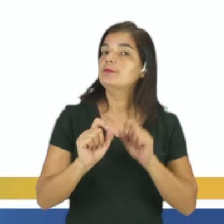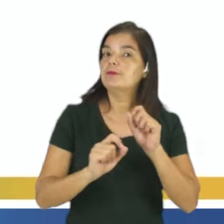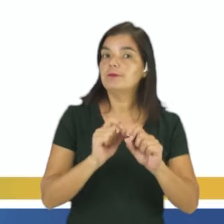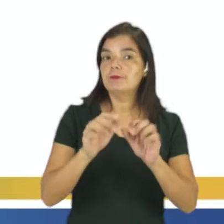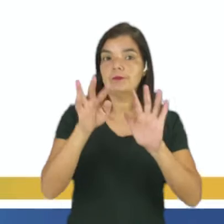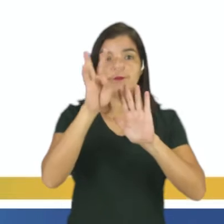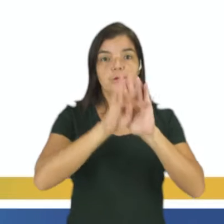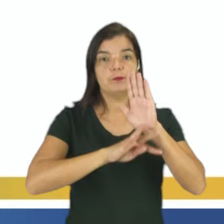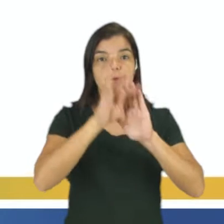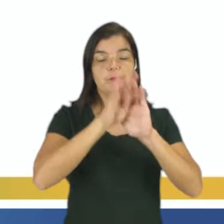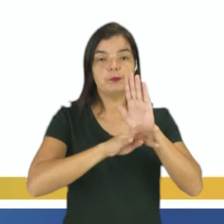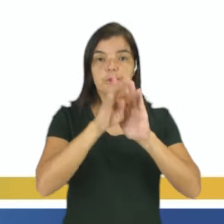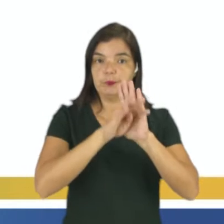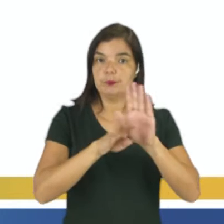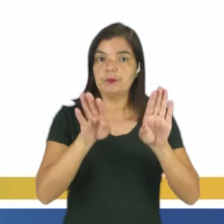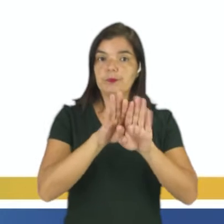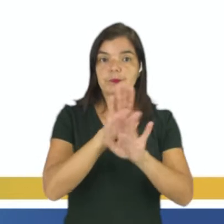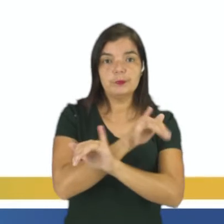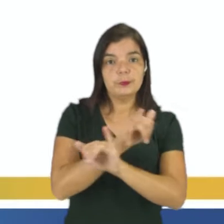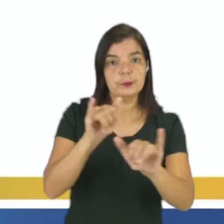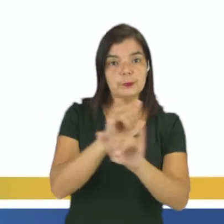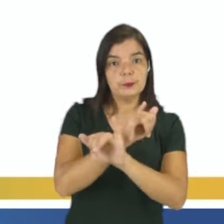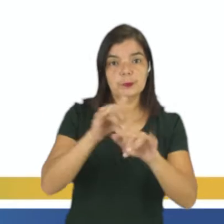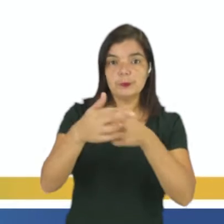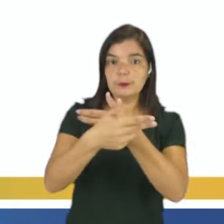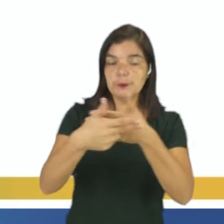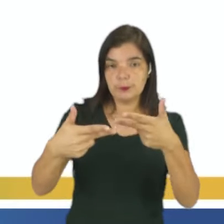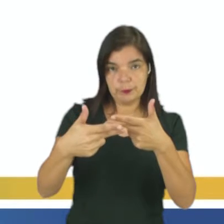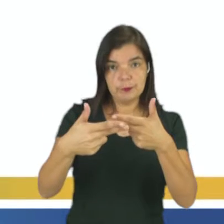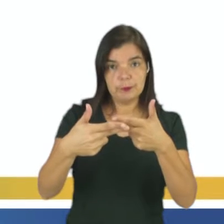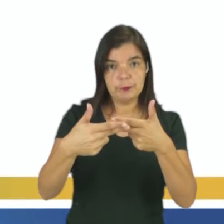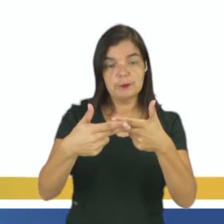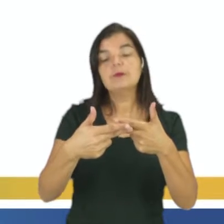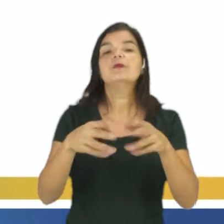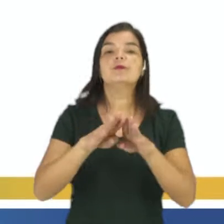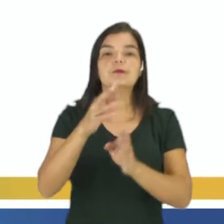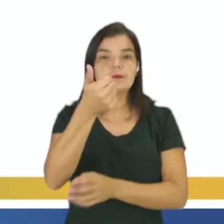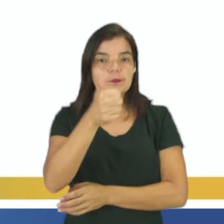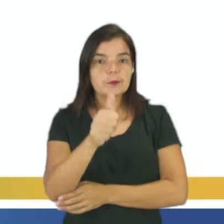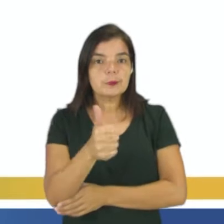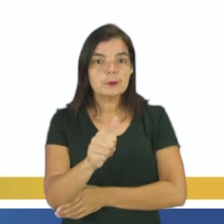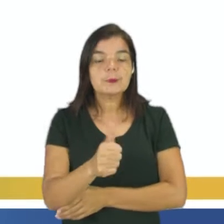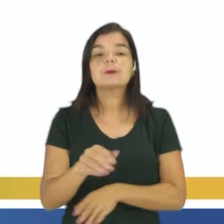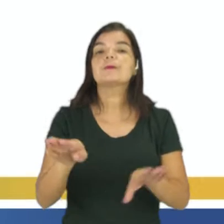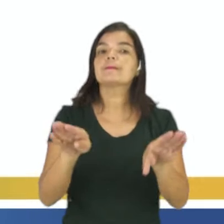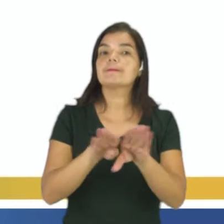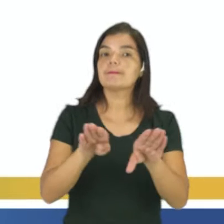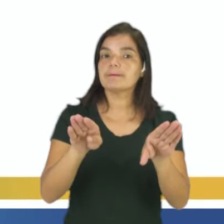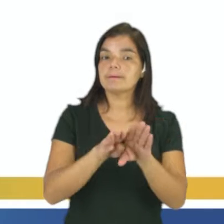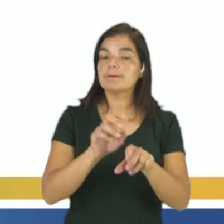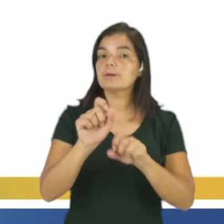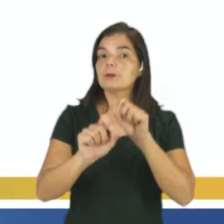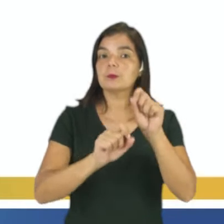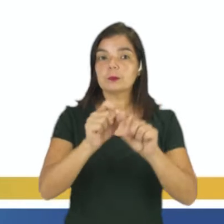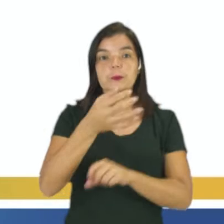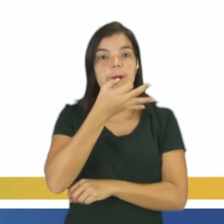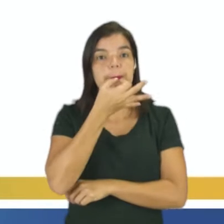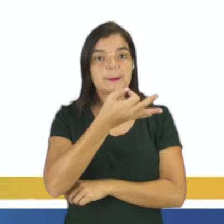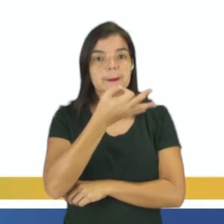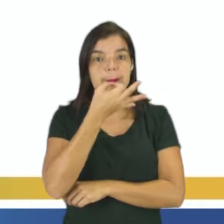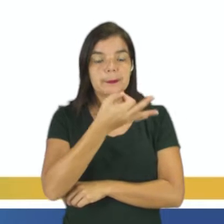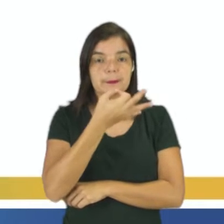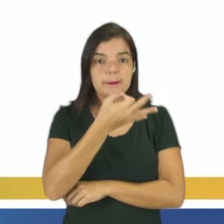de um texto que, ao mesmo tempo, informa sobre algo, sobre o objeto analisado, e também trabalha a